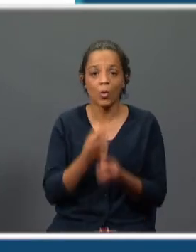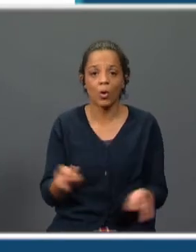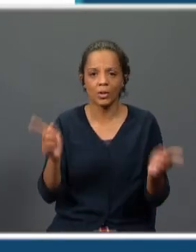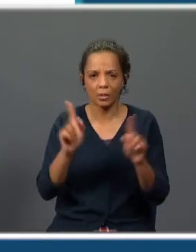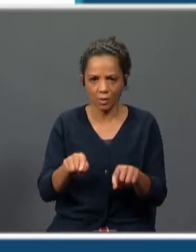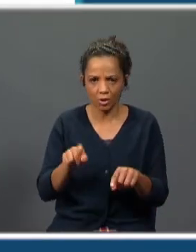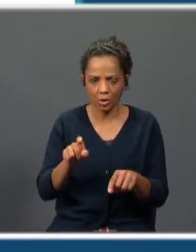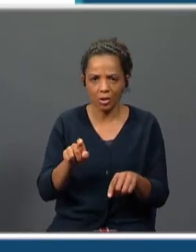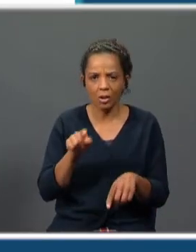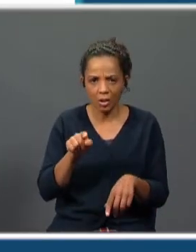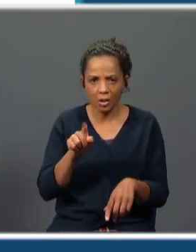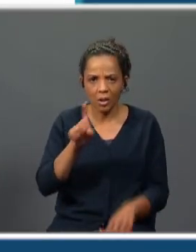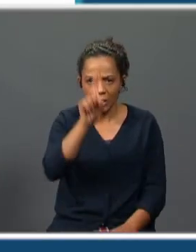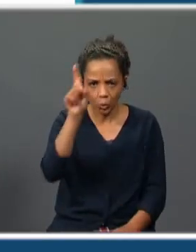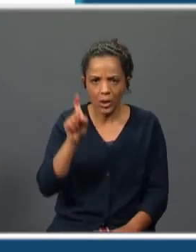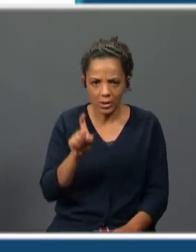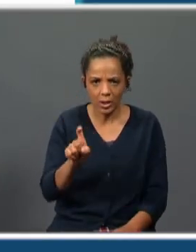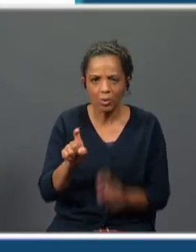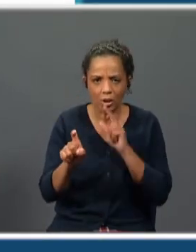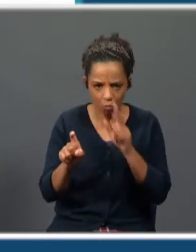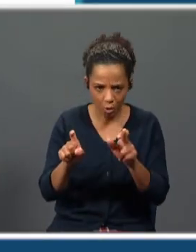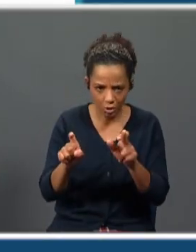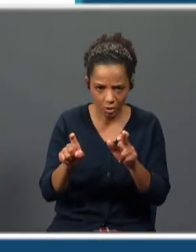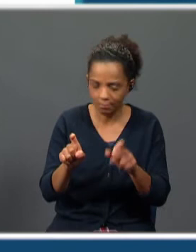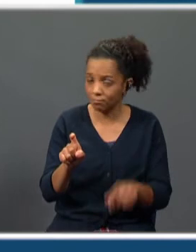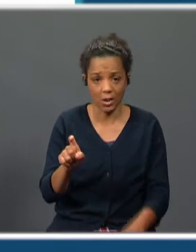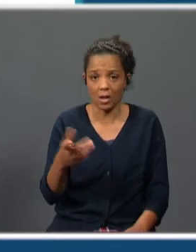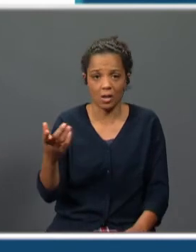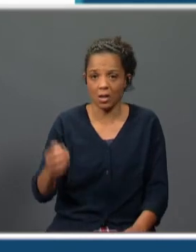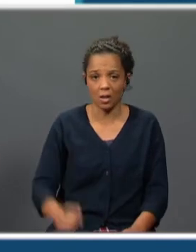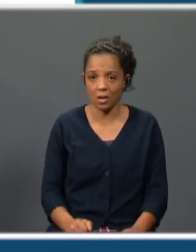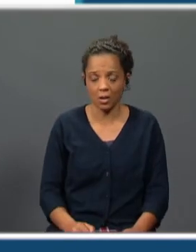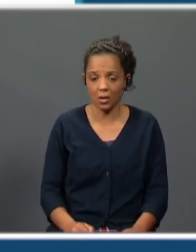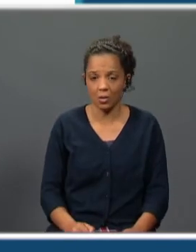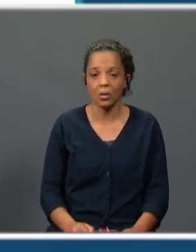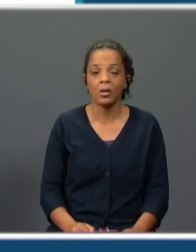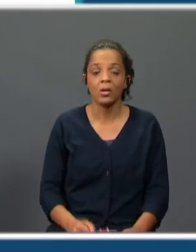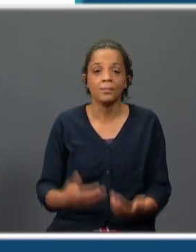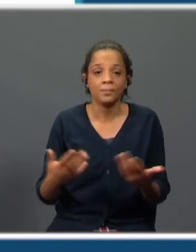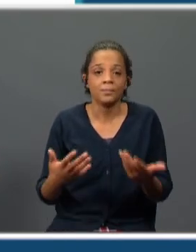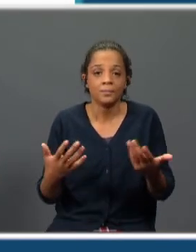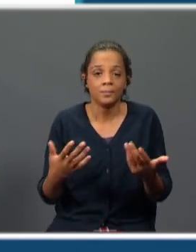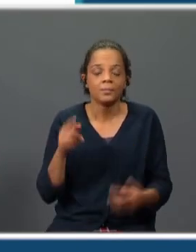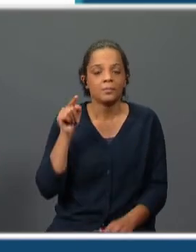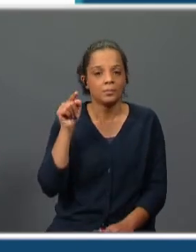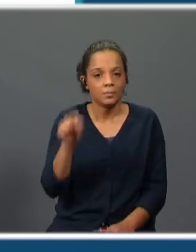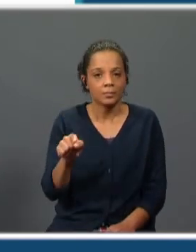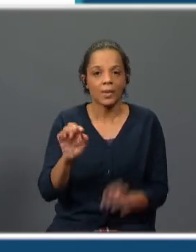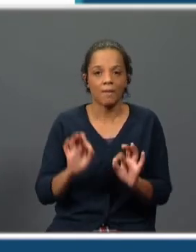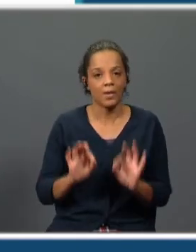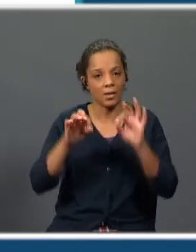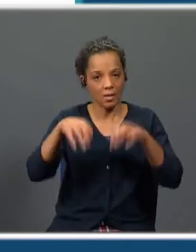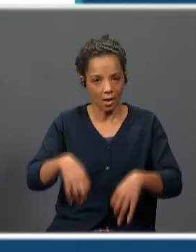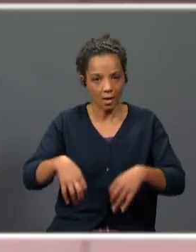sinal de pontuação, ponto de interrogação? Não. No caso, utilizamos o ponto